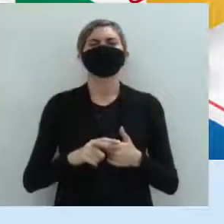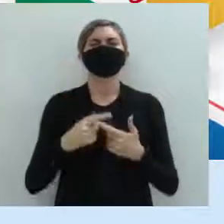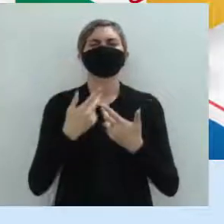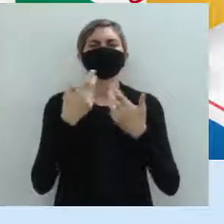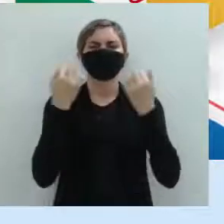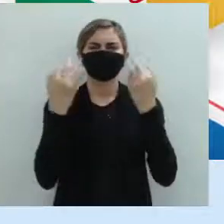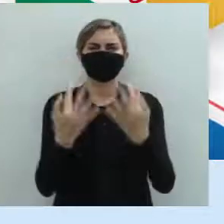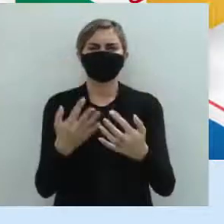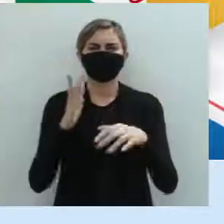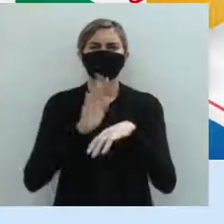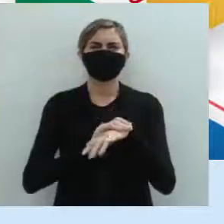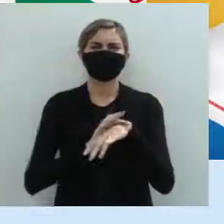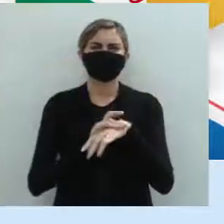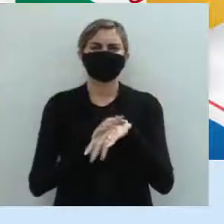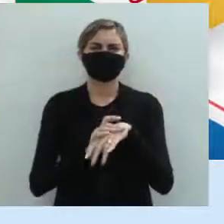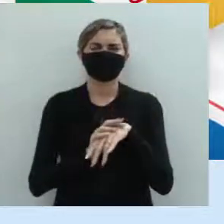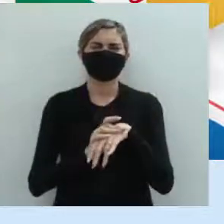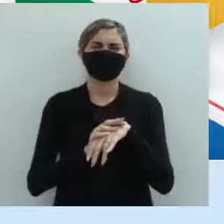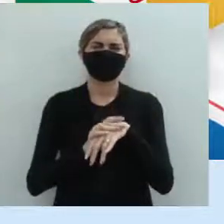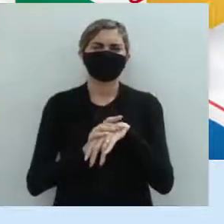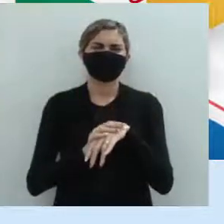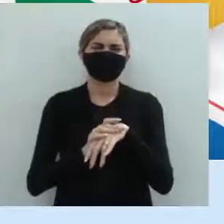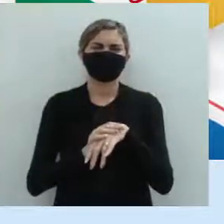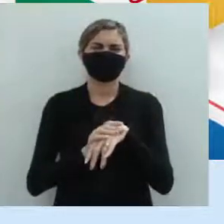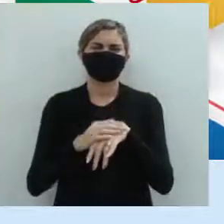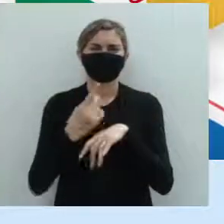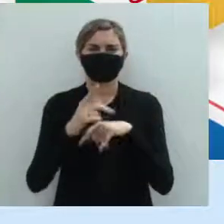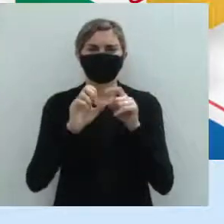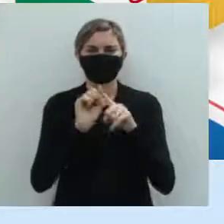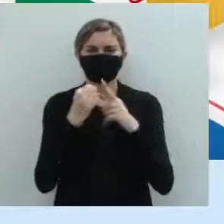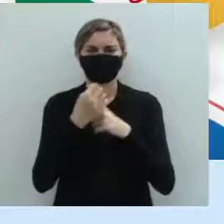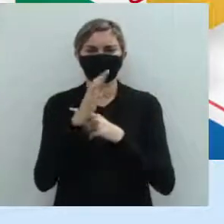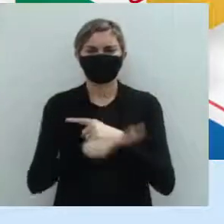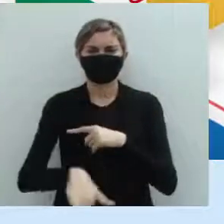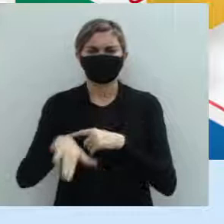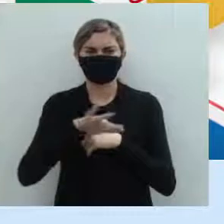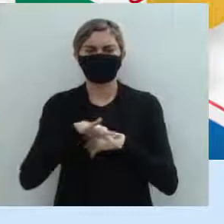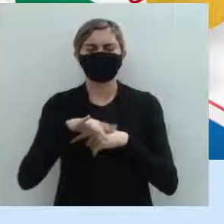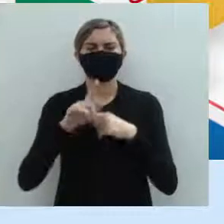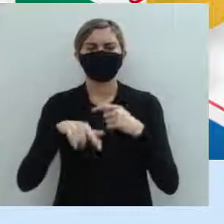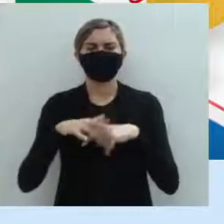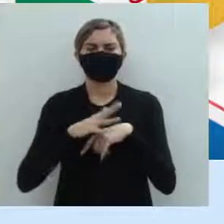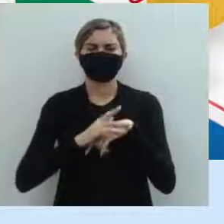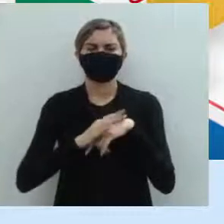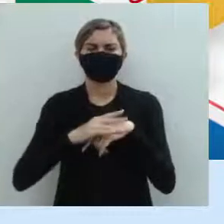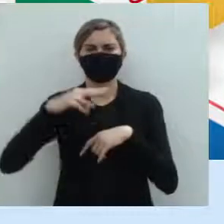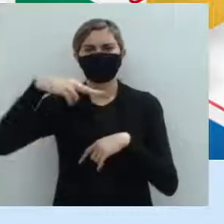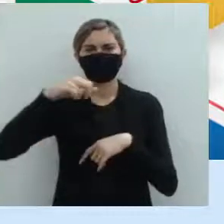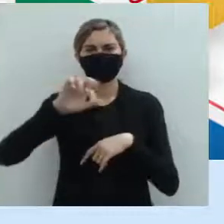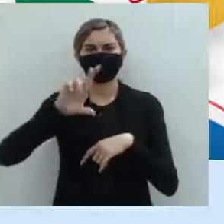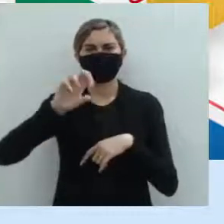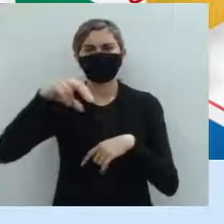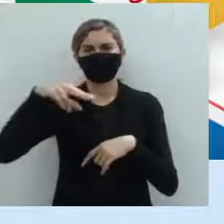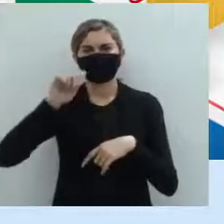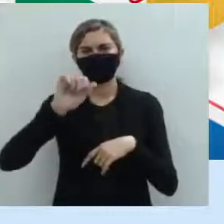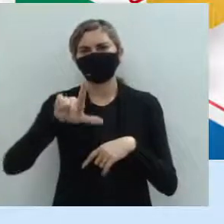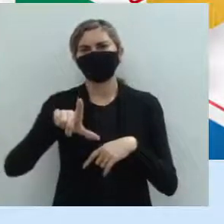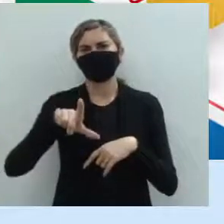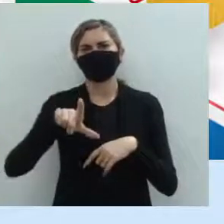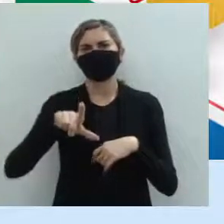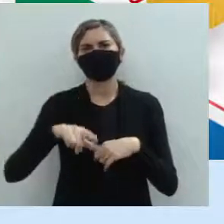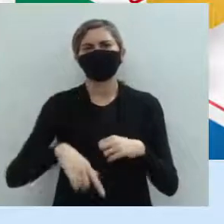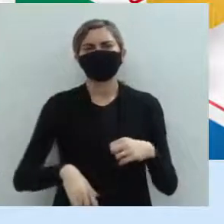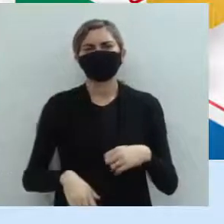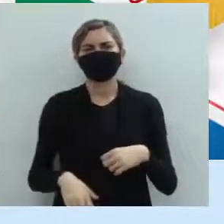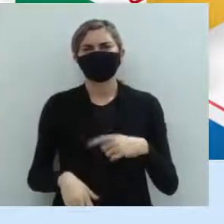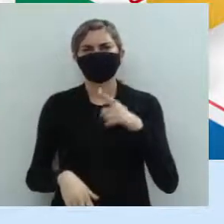que a doença dessa sociedade de desempenho é uma doença neuronal, não é?